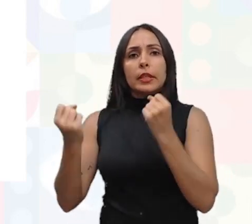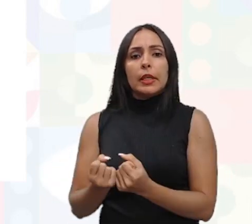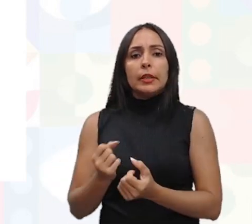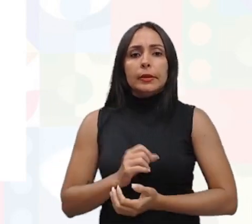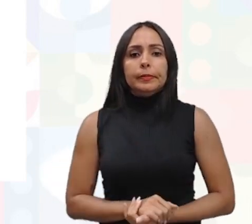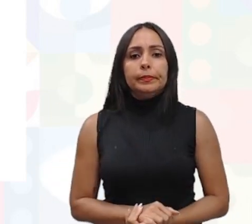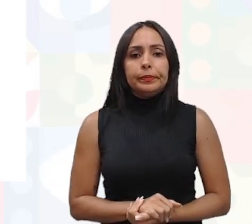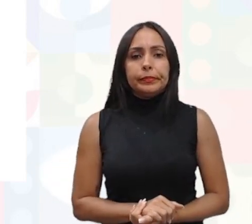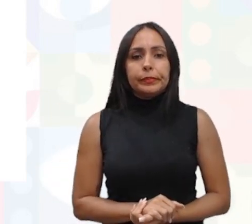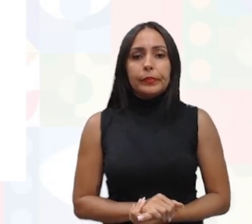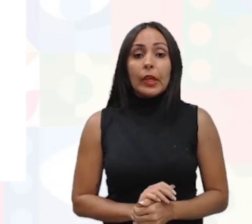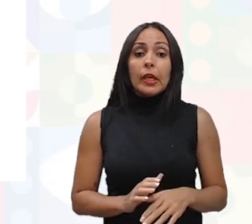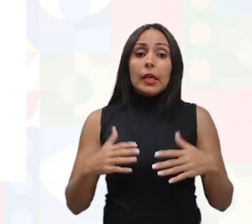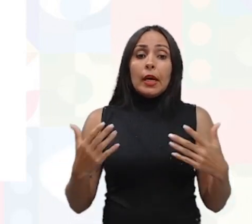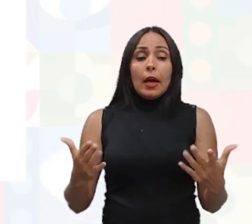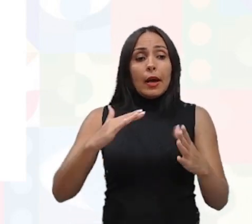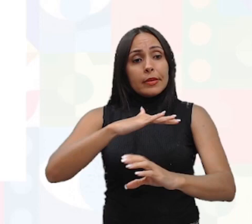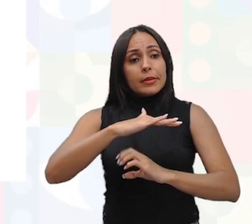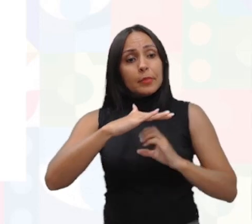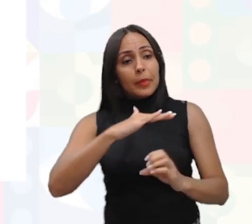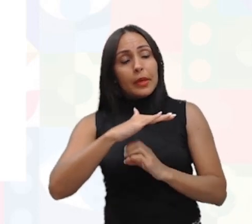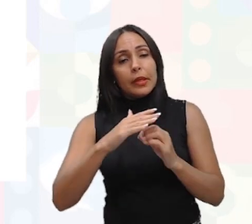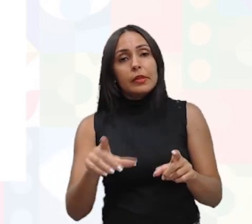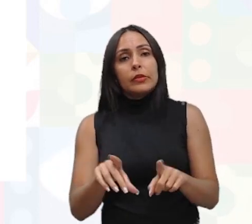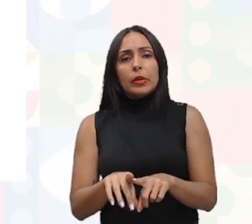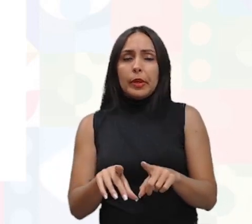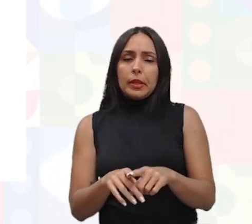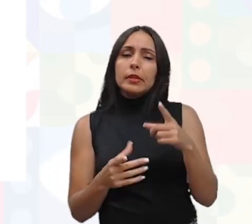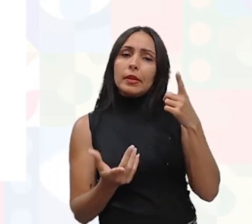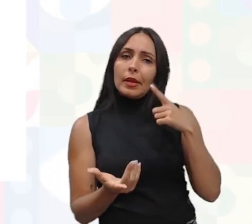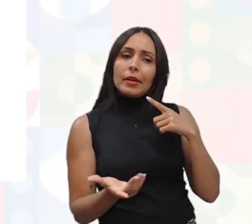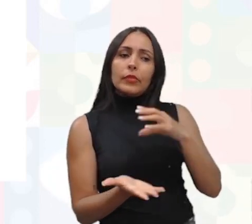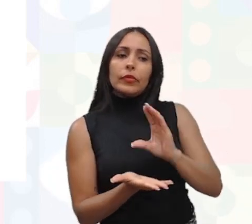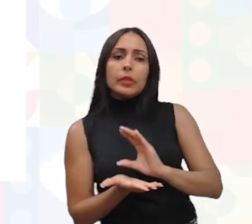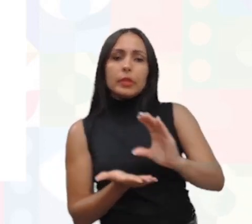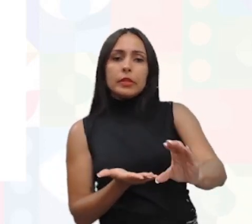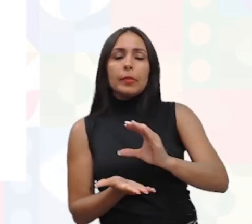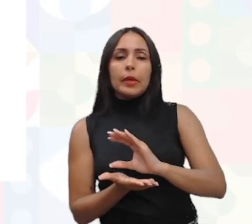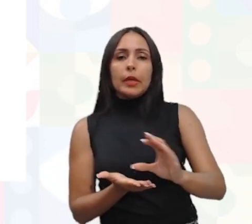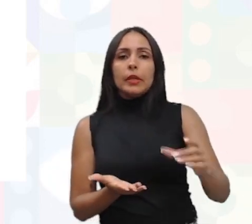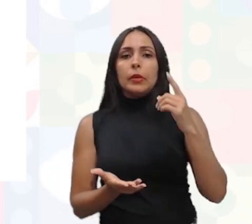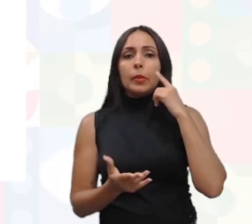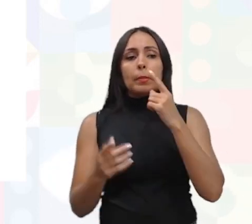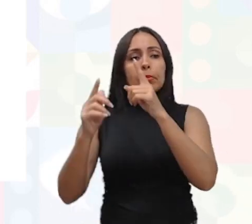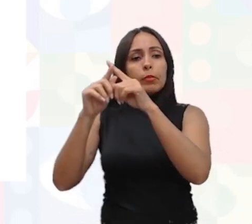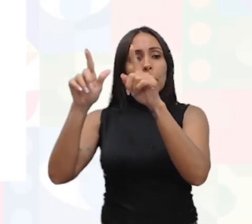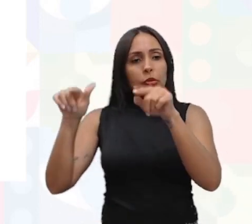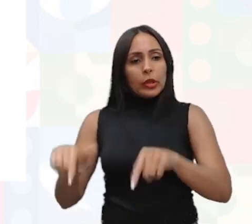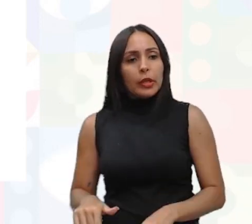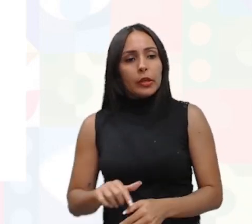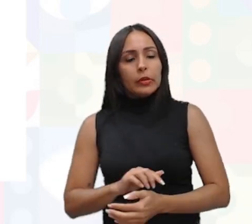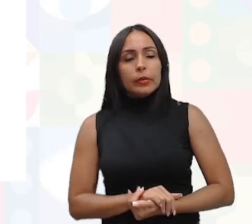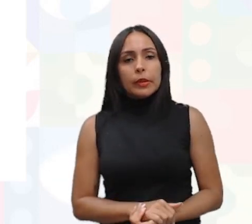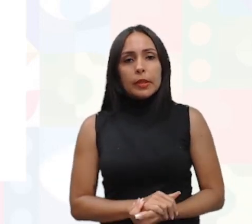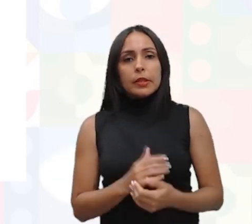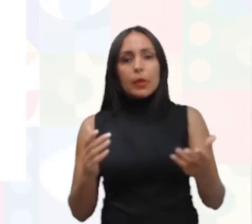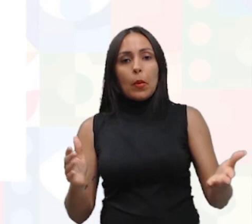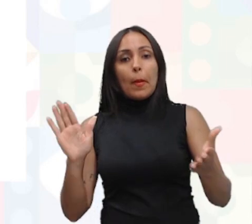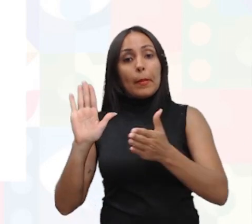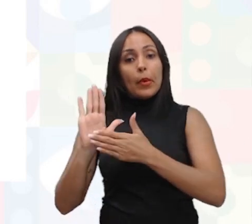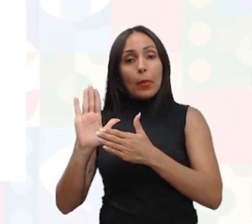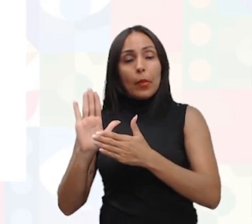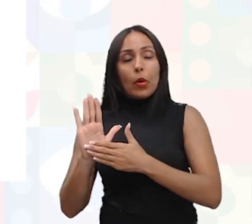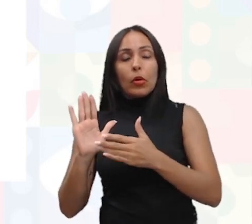também as empresas também têm financiamentos para projetos que são propostos ou executados